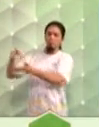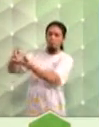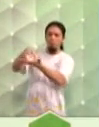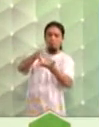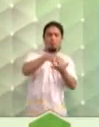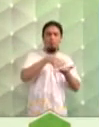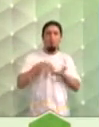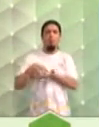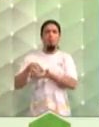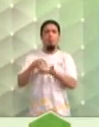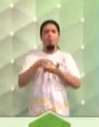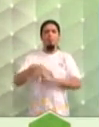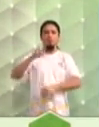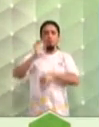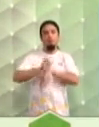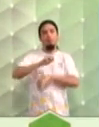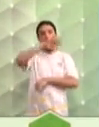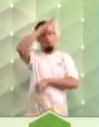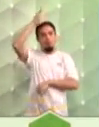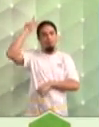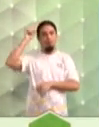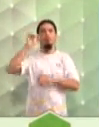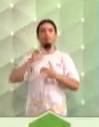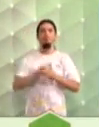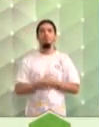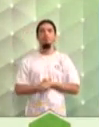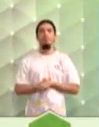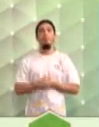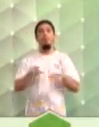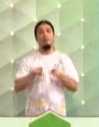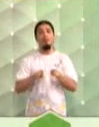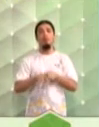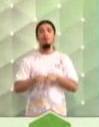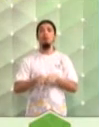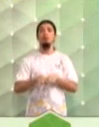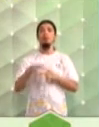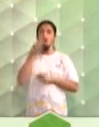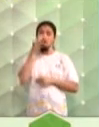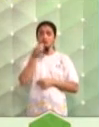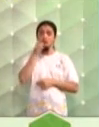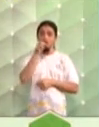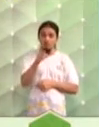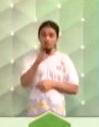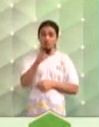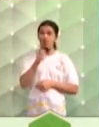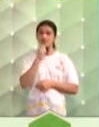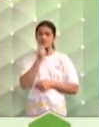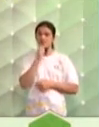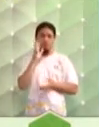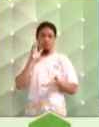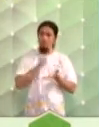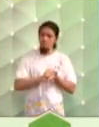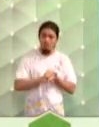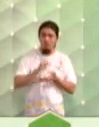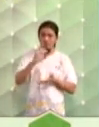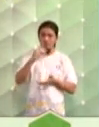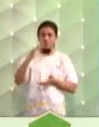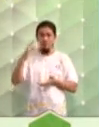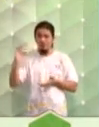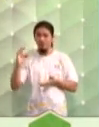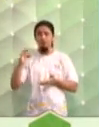também salientar, você que não fez a sua inscrição no programa Nota Fiscal Amazonense, que o